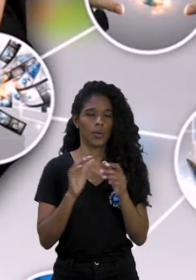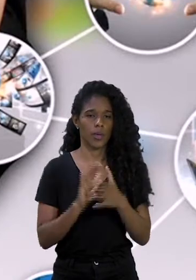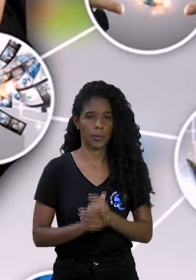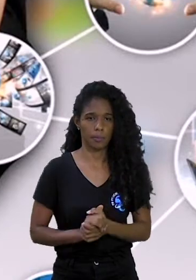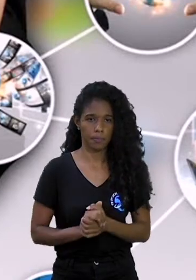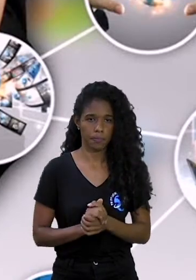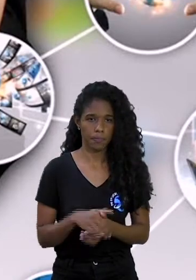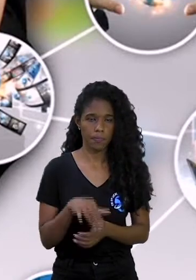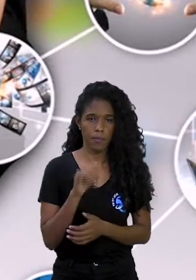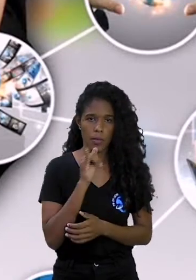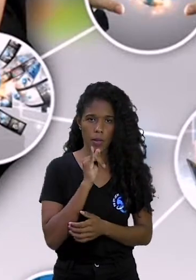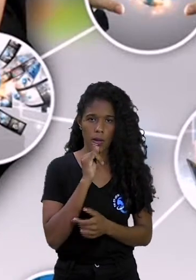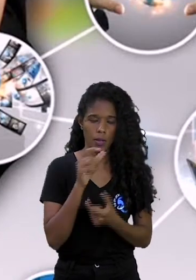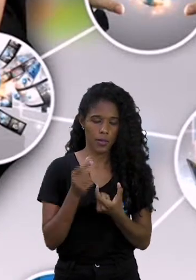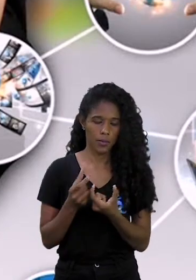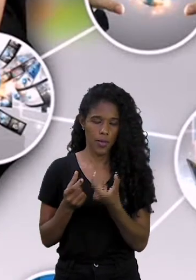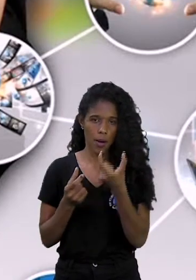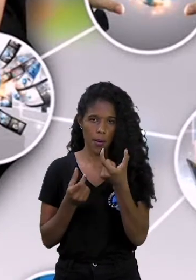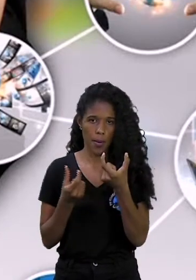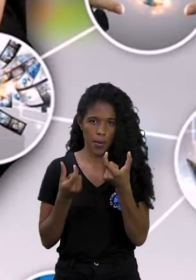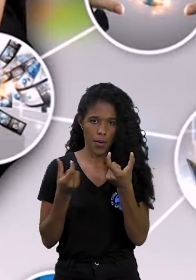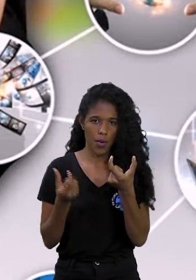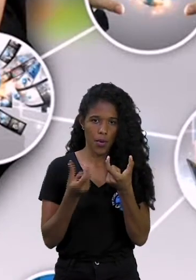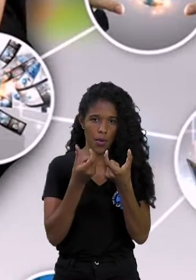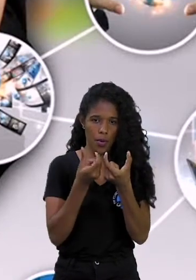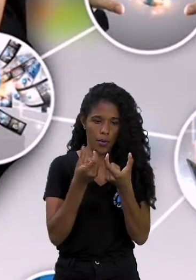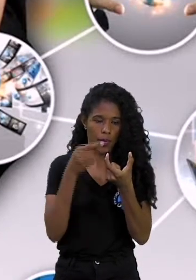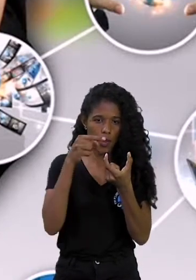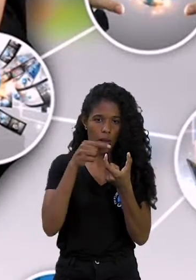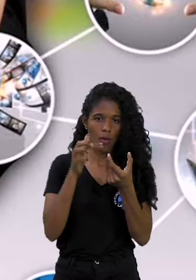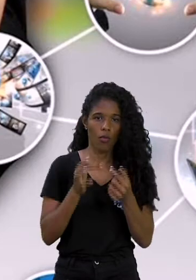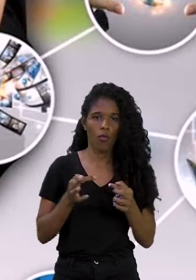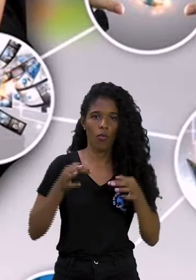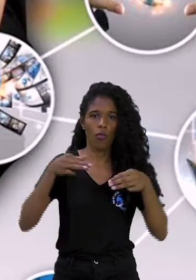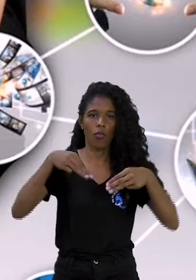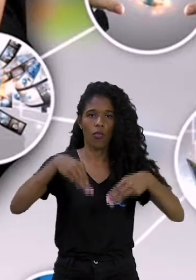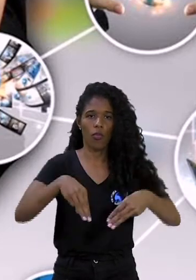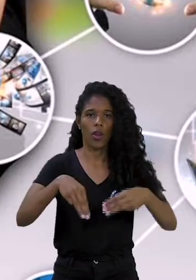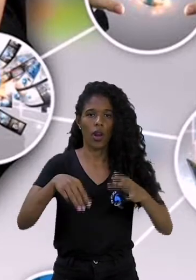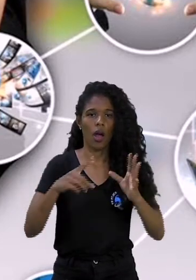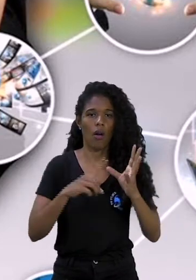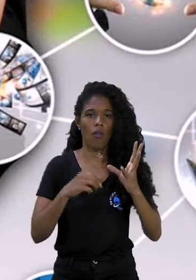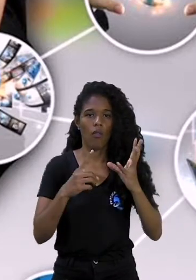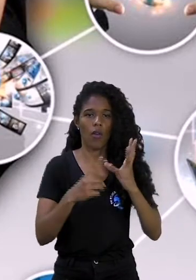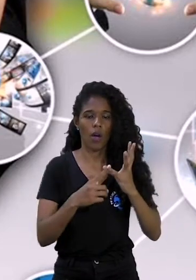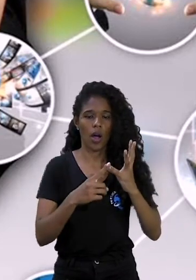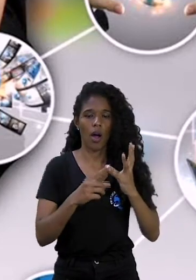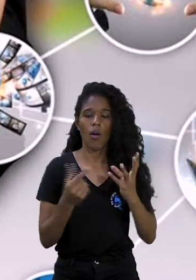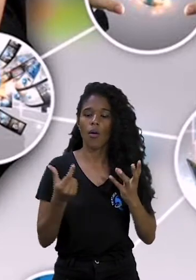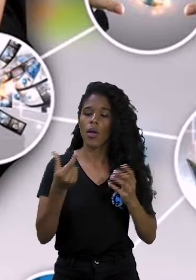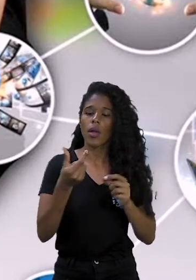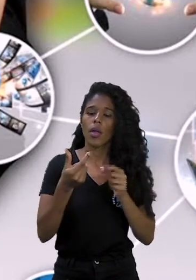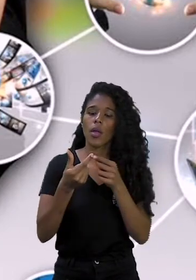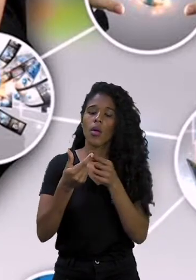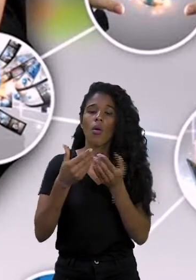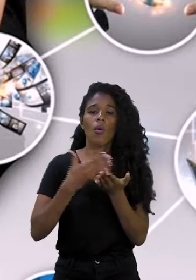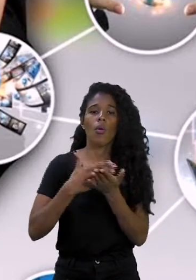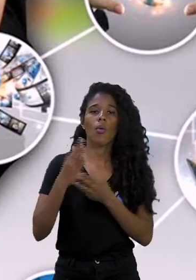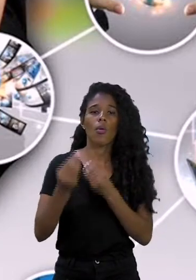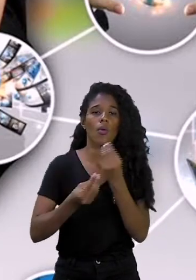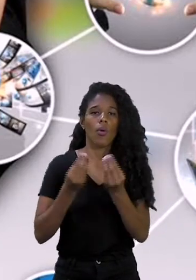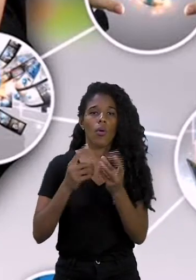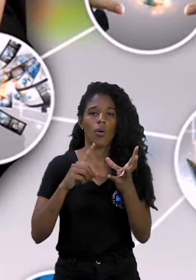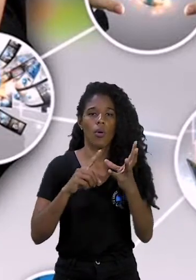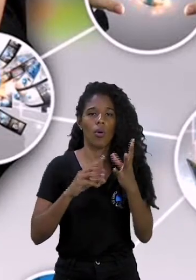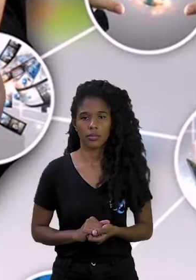e a palavra seguinte começa com a consoante, exceto quando tiver o R e o S.